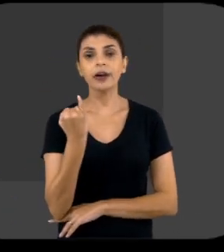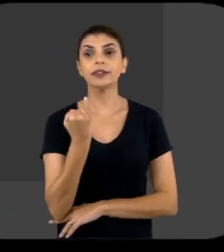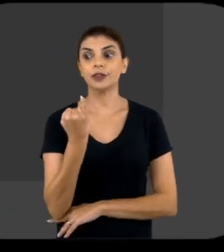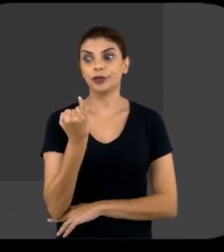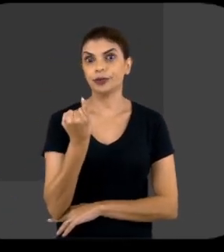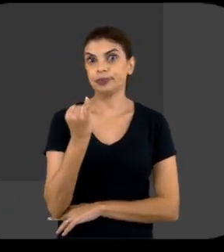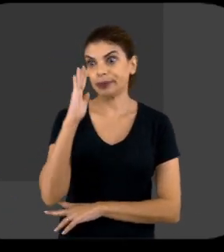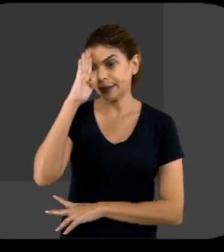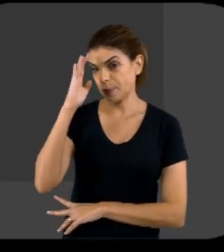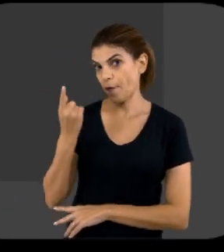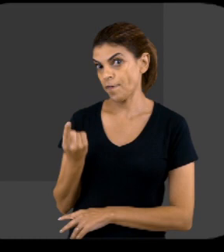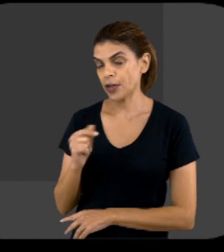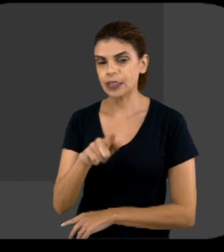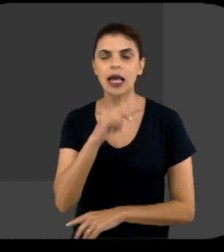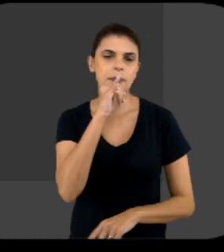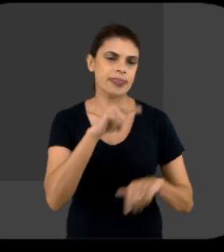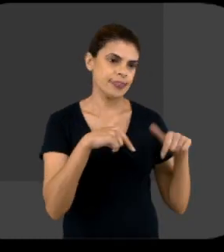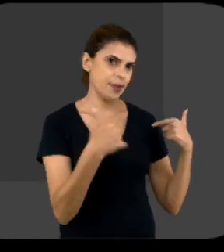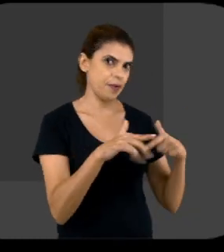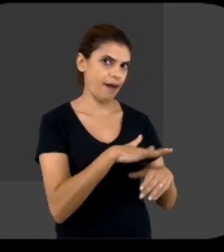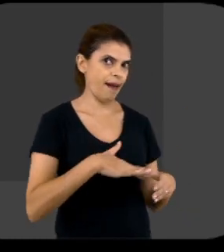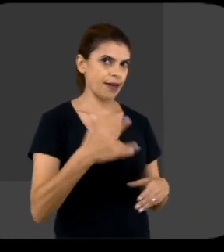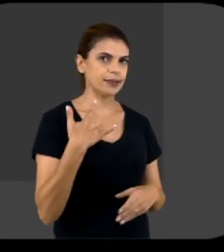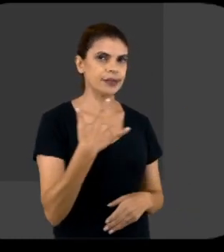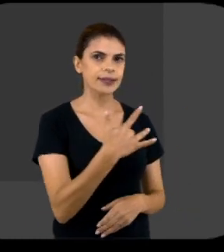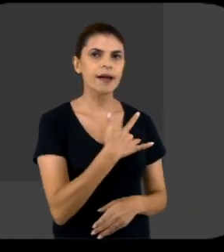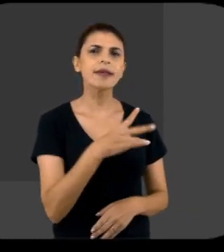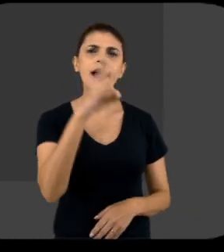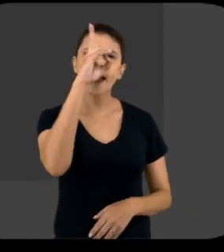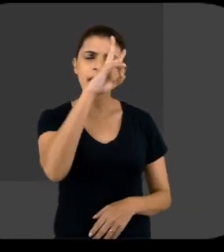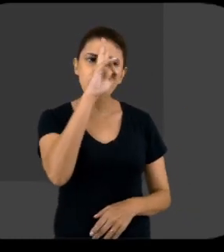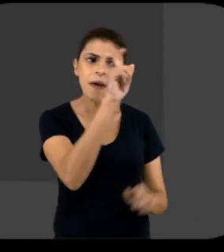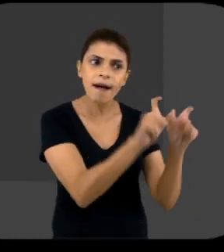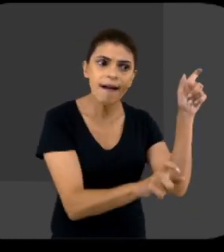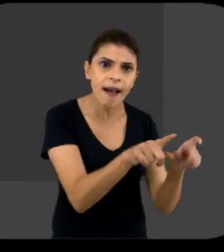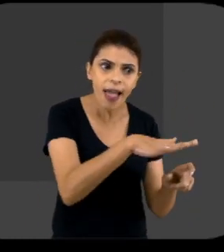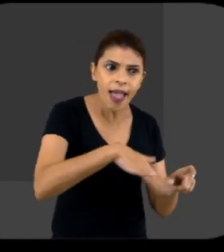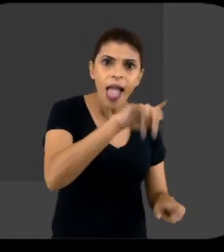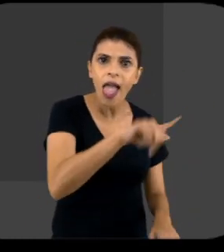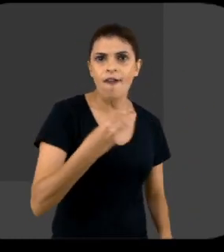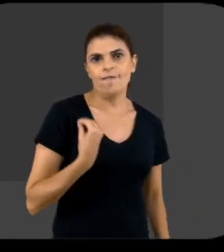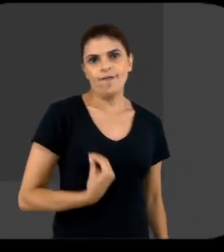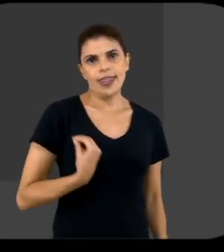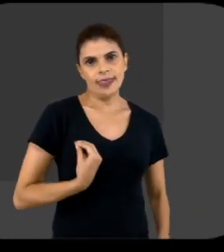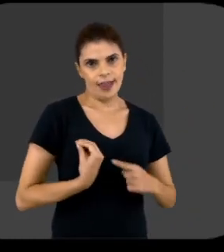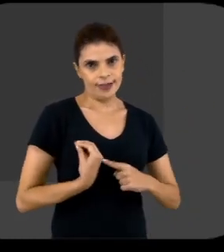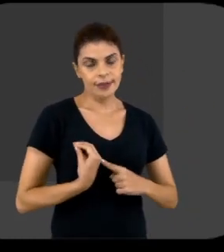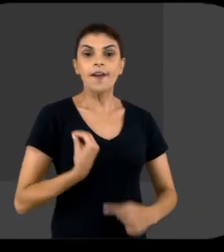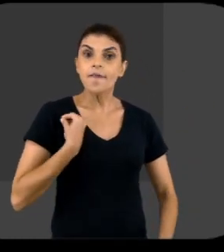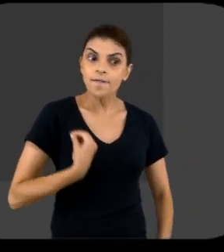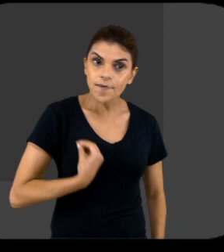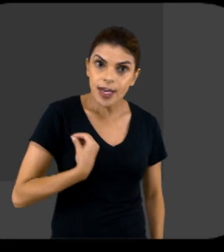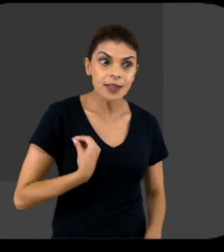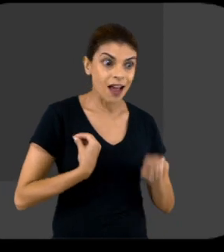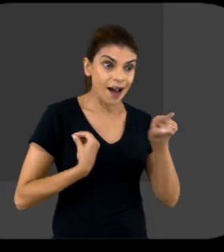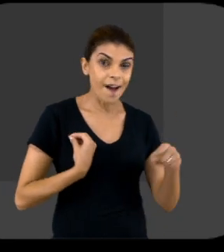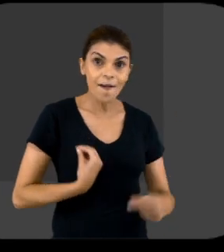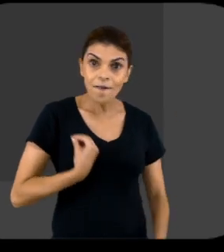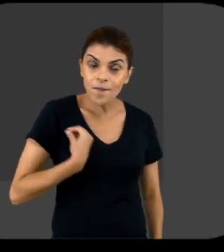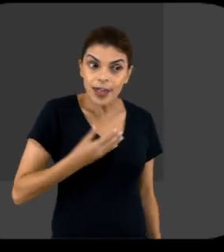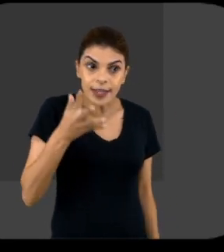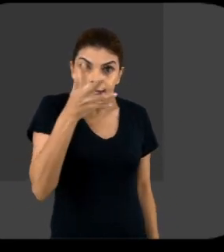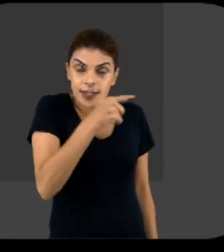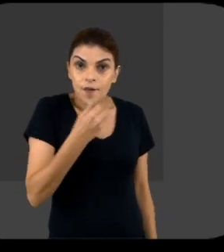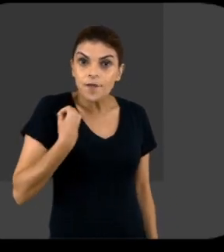parte financeira. Quando a gente trabalha na área de saúde, a gente precisa lembrar que a gente trabalha com vidas. Então, o custo de uma